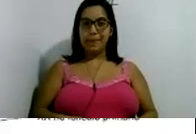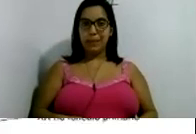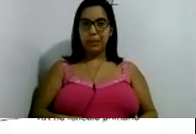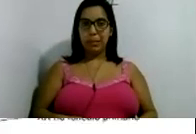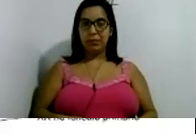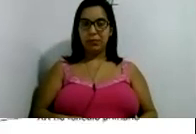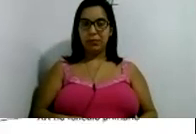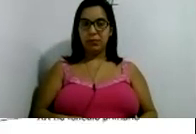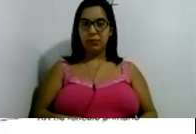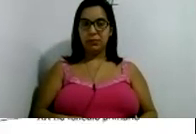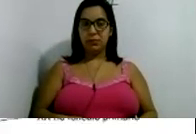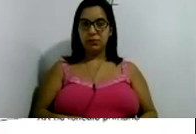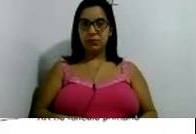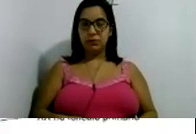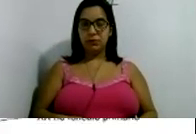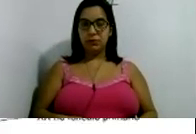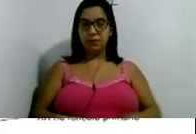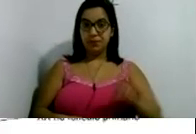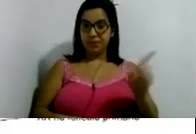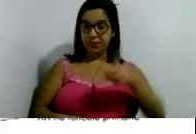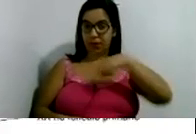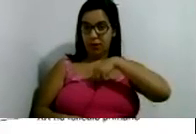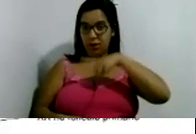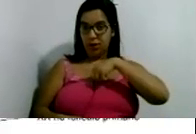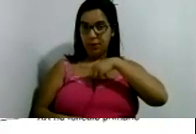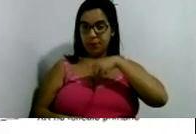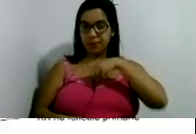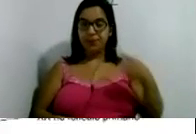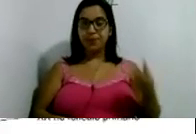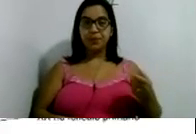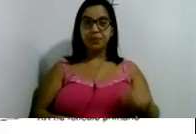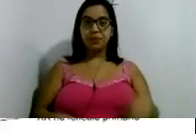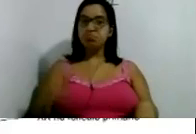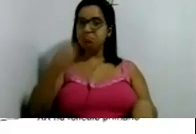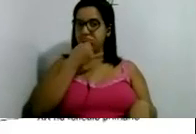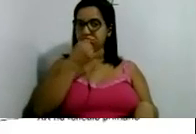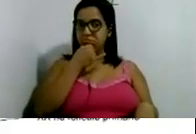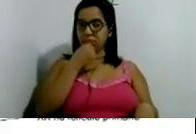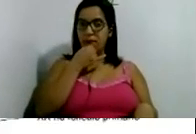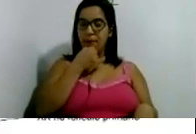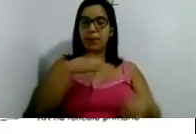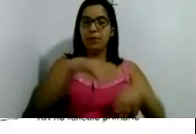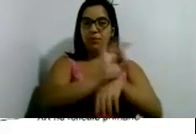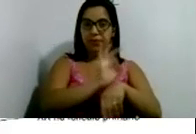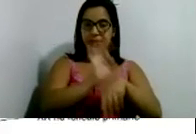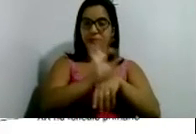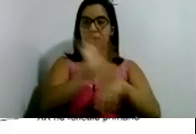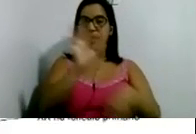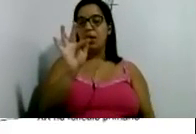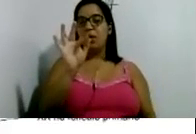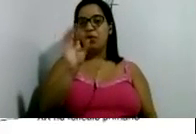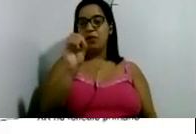oócito. Então, aqui a gente tem um exemplo. Então, aqui a gente tem as células foliculares, em que a gente tem